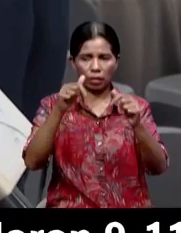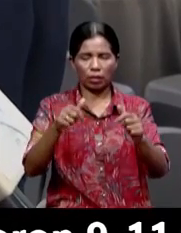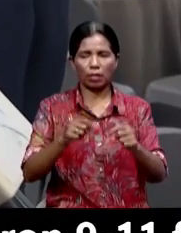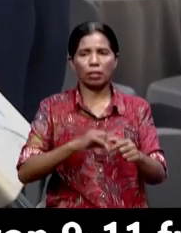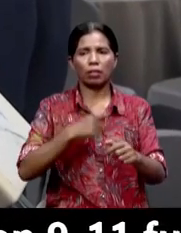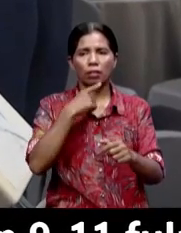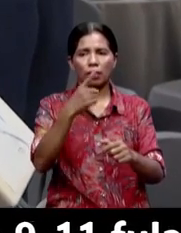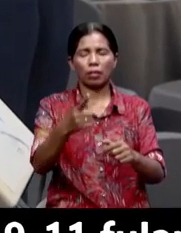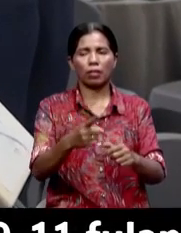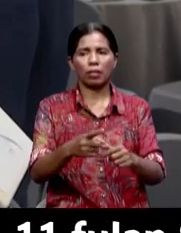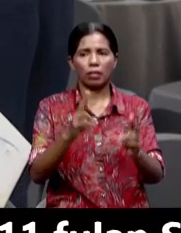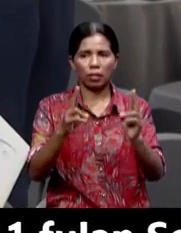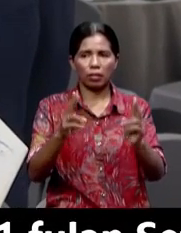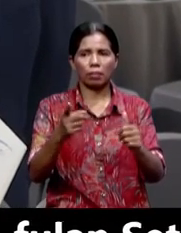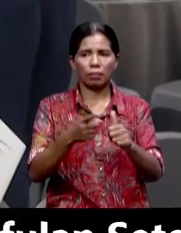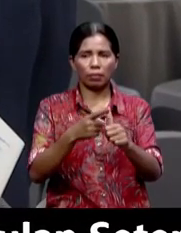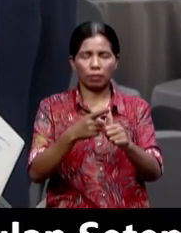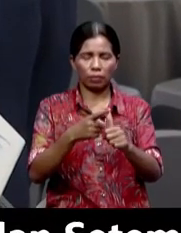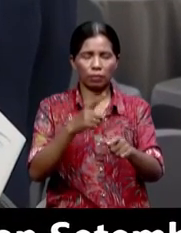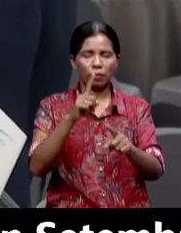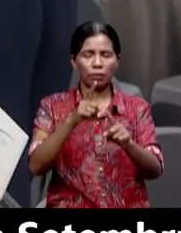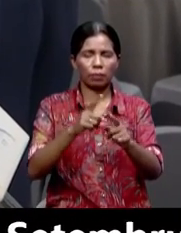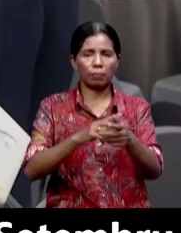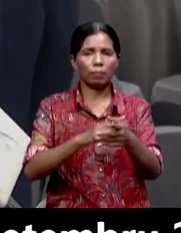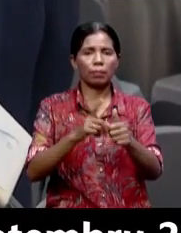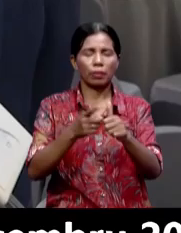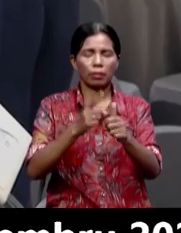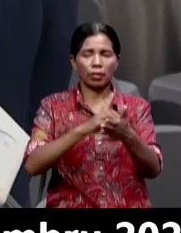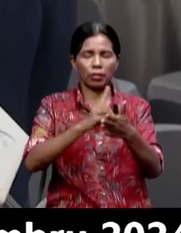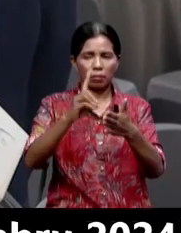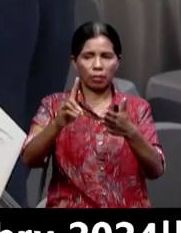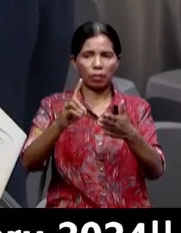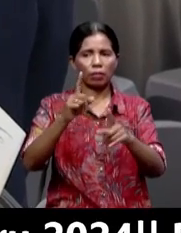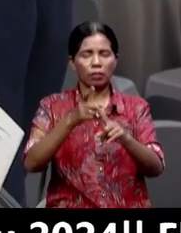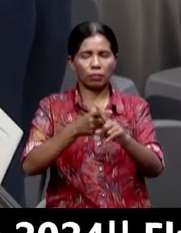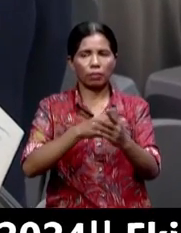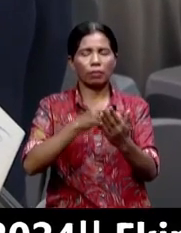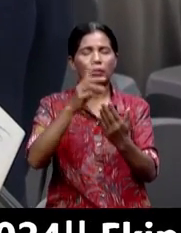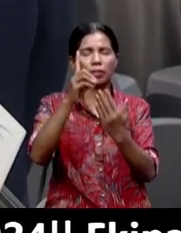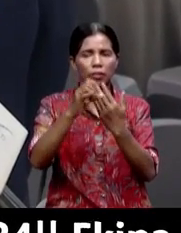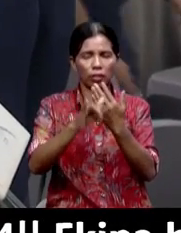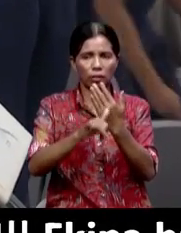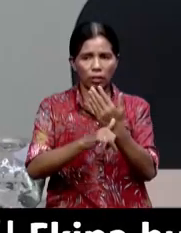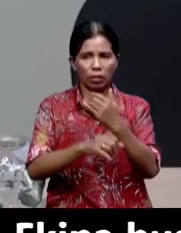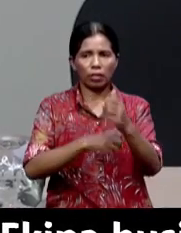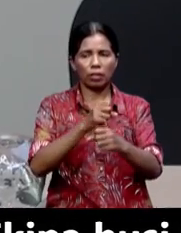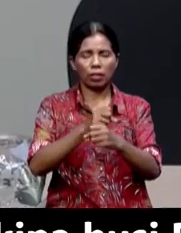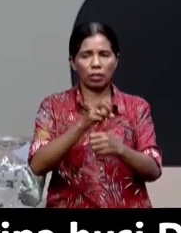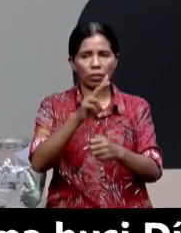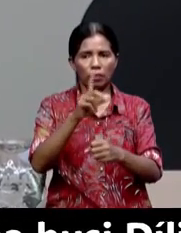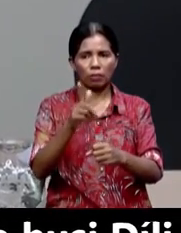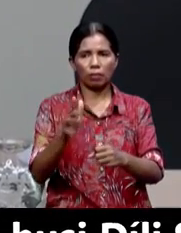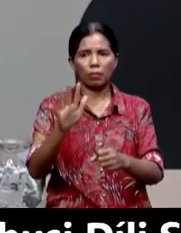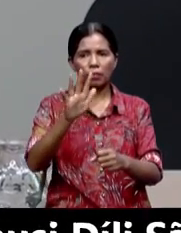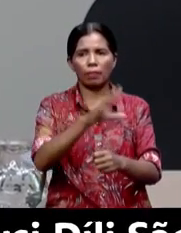tema, sei lá, isso é a primeira semana, fulano. A primeira semana, fulano de janeiro, tina em 2025. Presidente